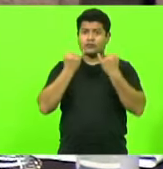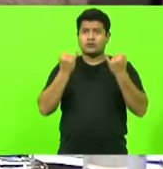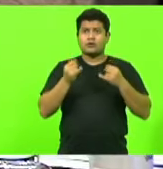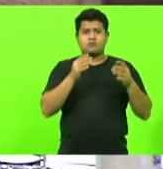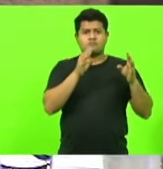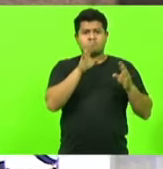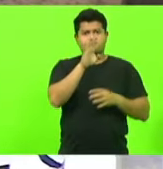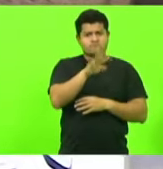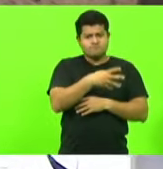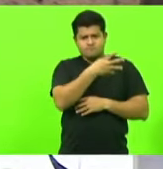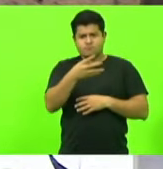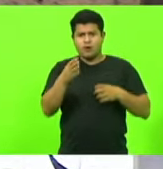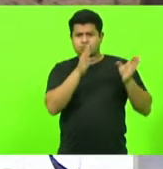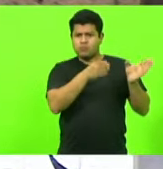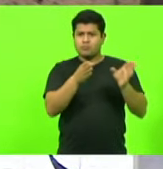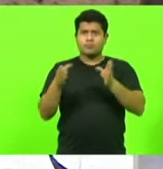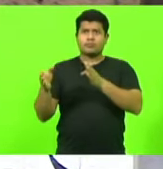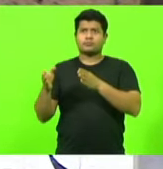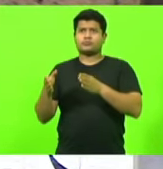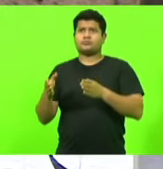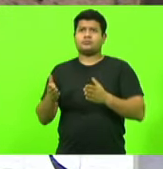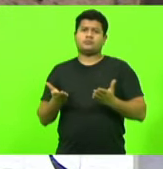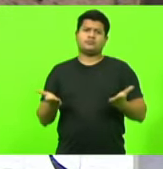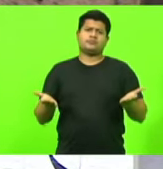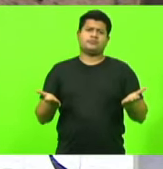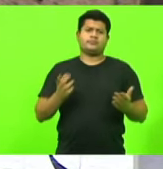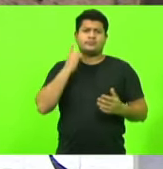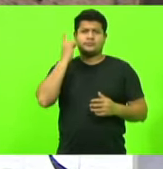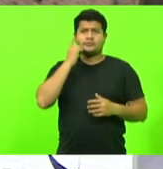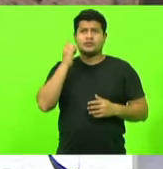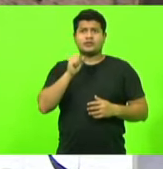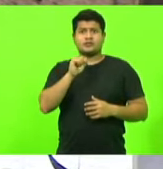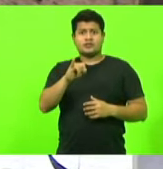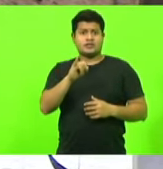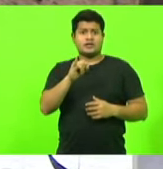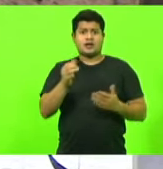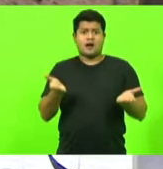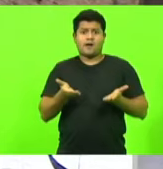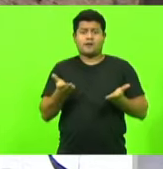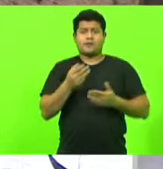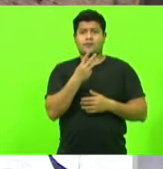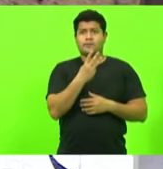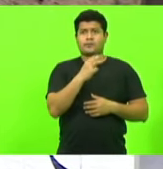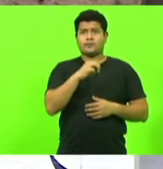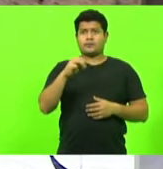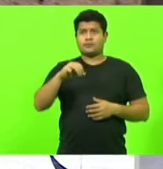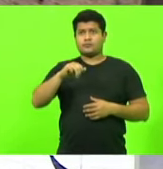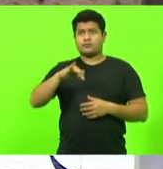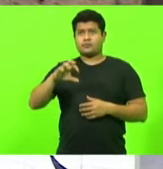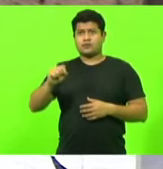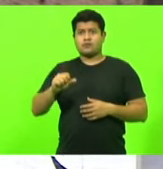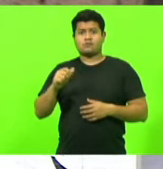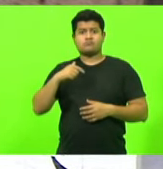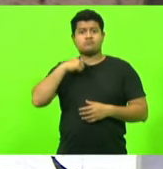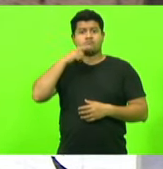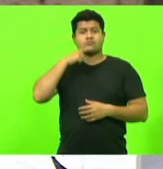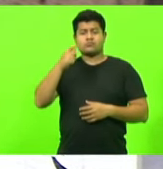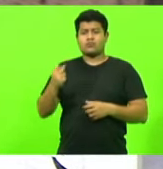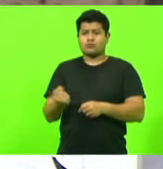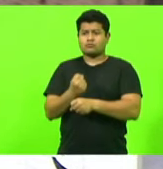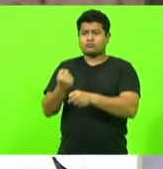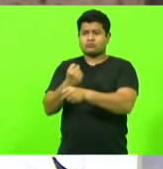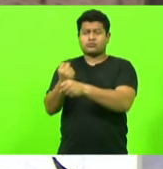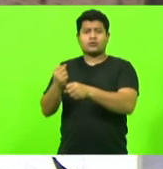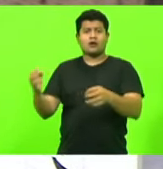cronograma... Senhores deputados, se com esses 300 milhões nós não conseguimos concluir os 74